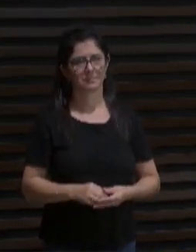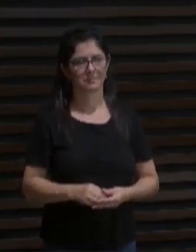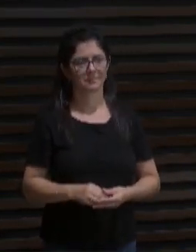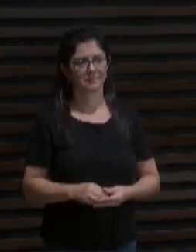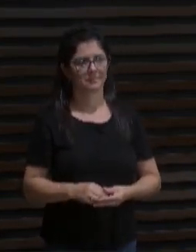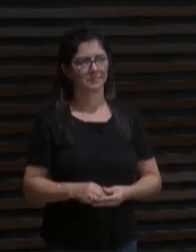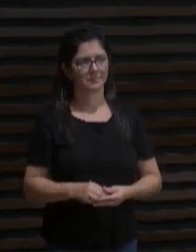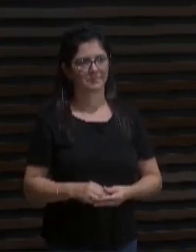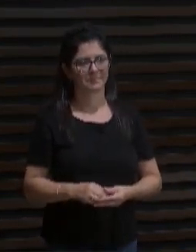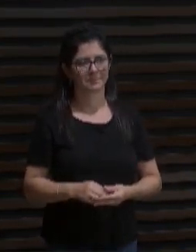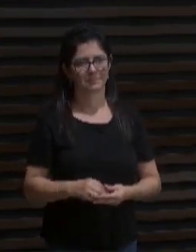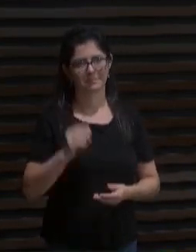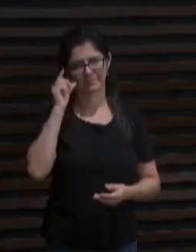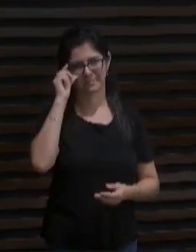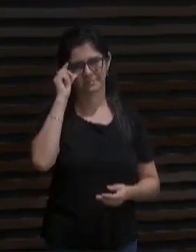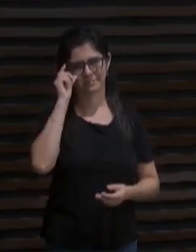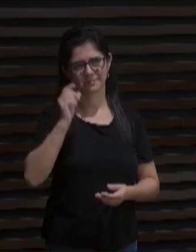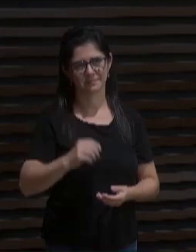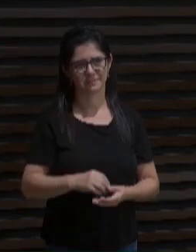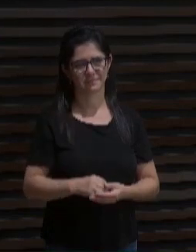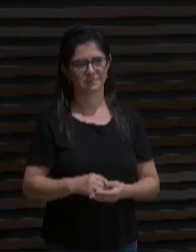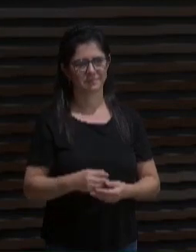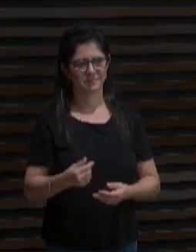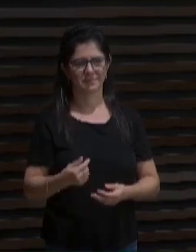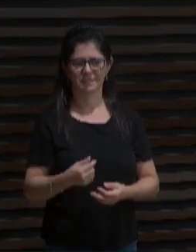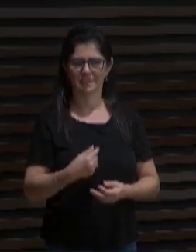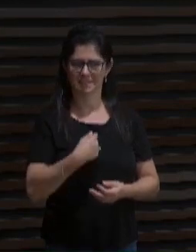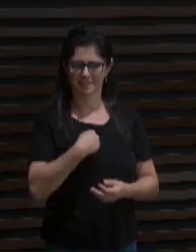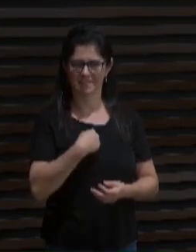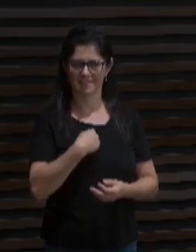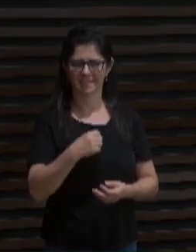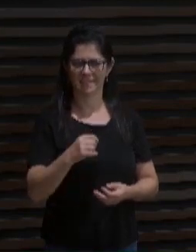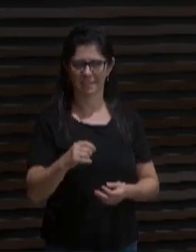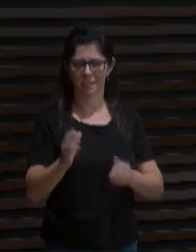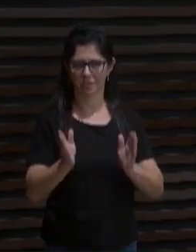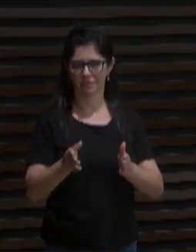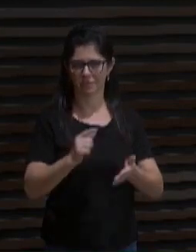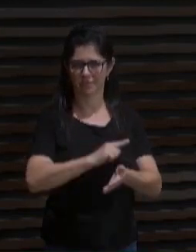O absurdo maior. Se eu estou lavado, eu ainda serei mais lavo? Eu já sou.